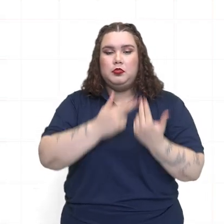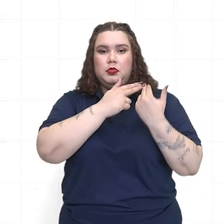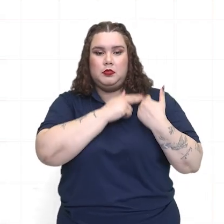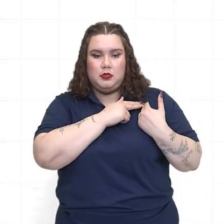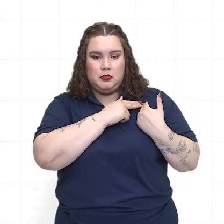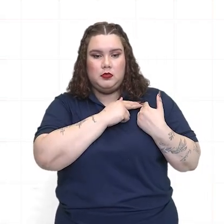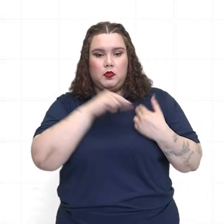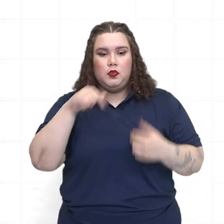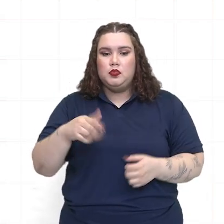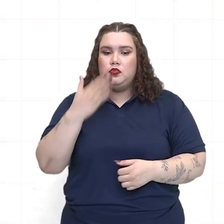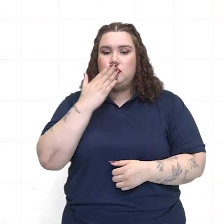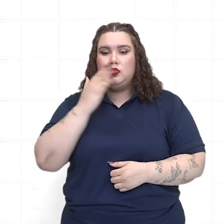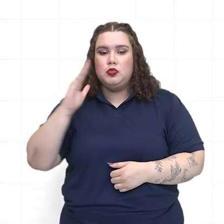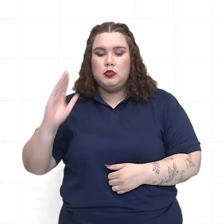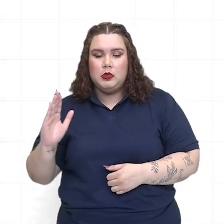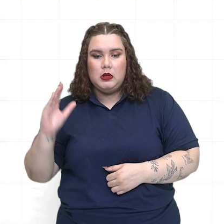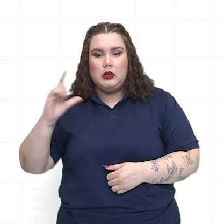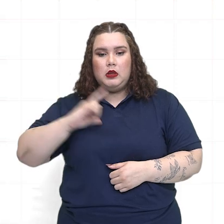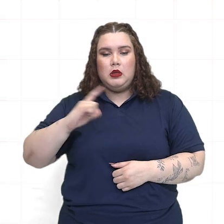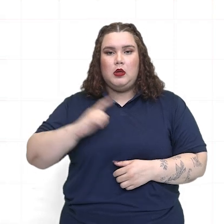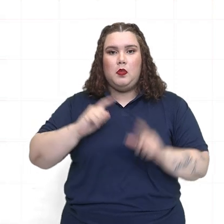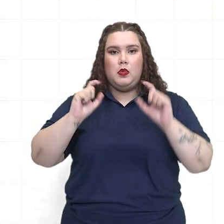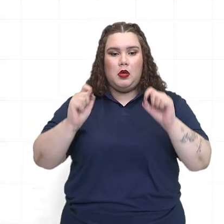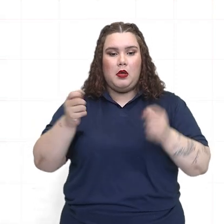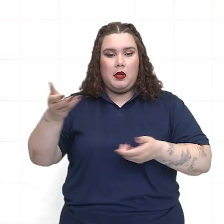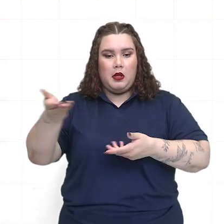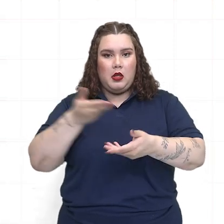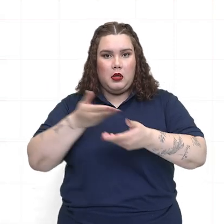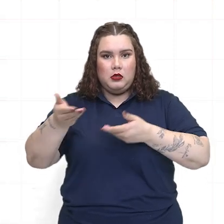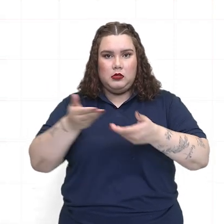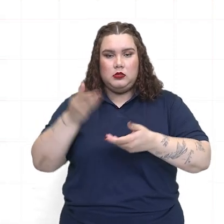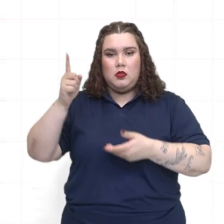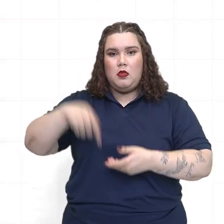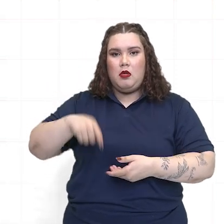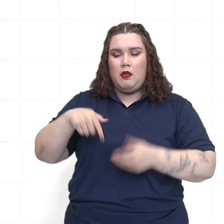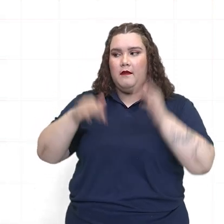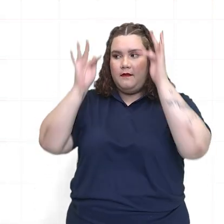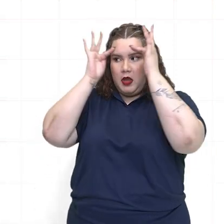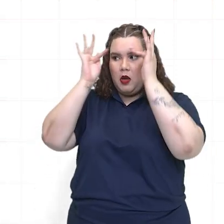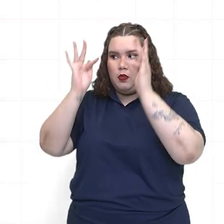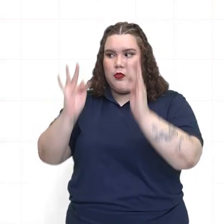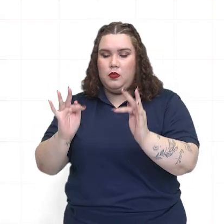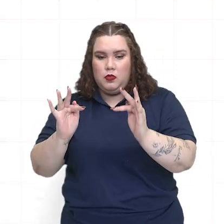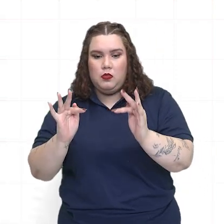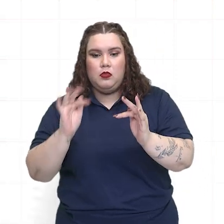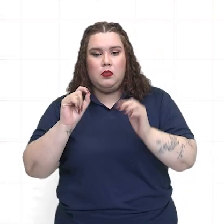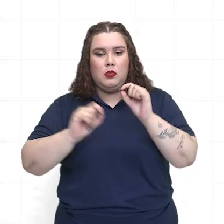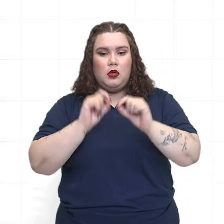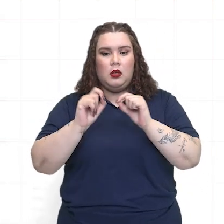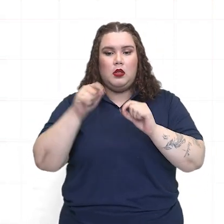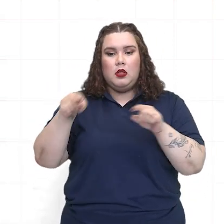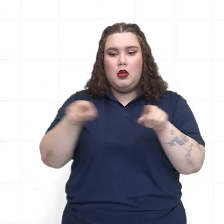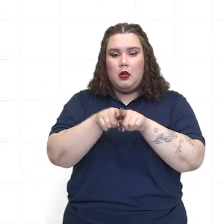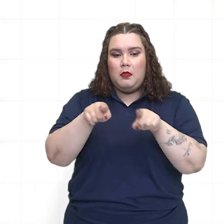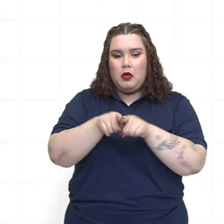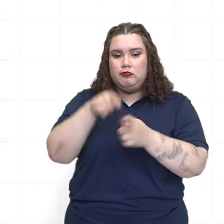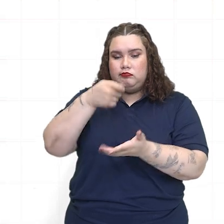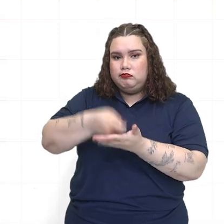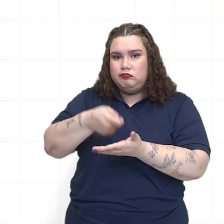Esse juramento estabelecia não apenas uma relação de lealdade, mas também